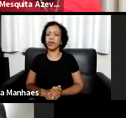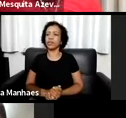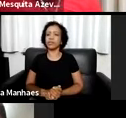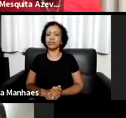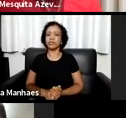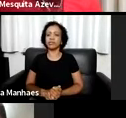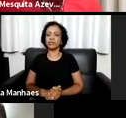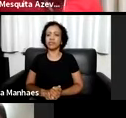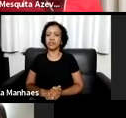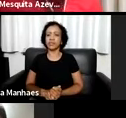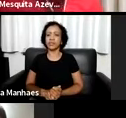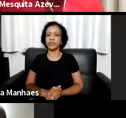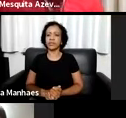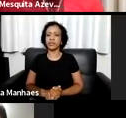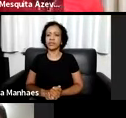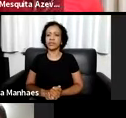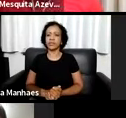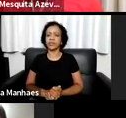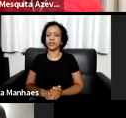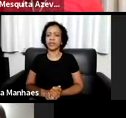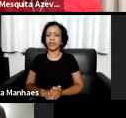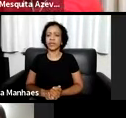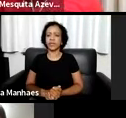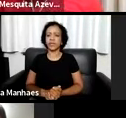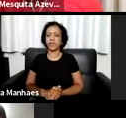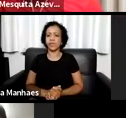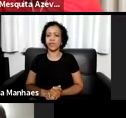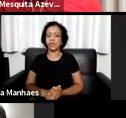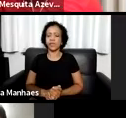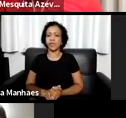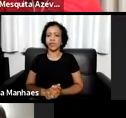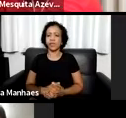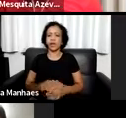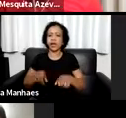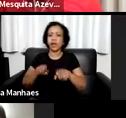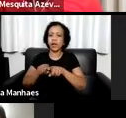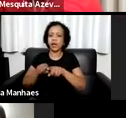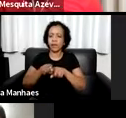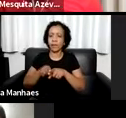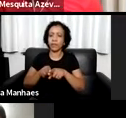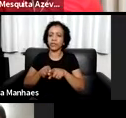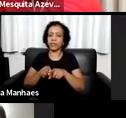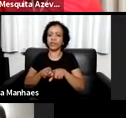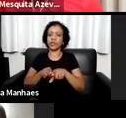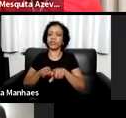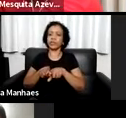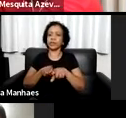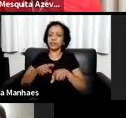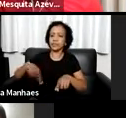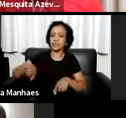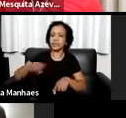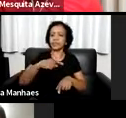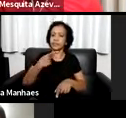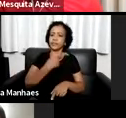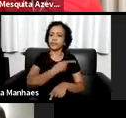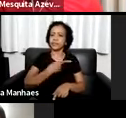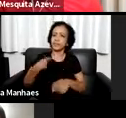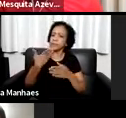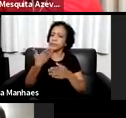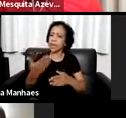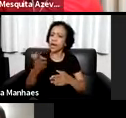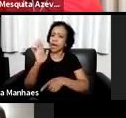A irmã Maria Aparecida Rodrigues Barbosa pede pelos caminhoneiros que estão